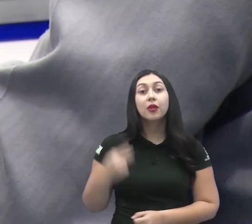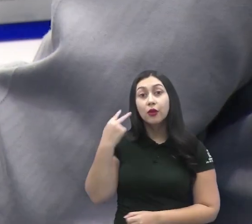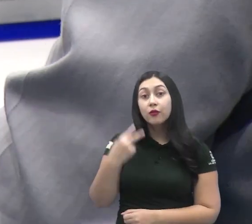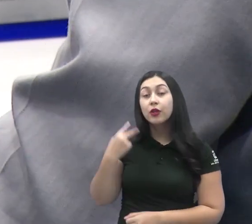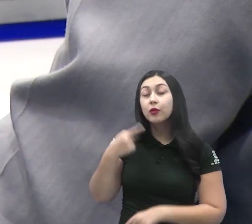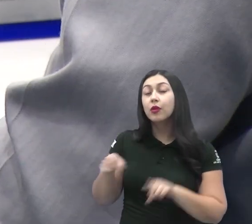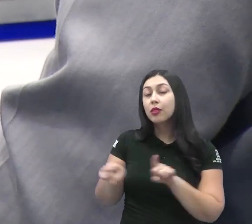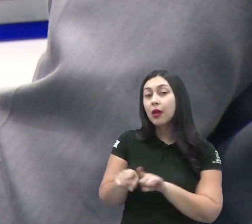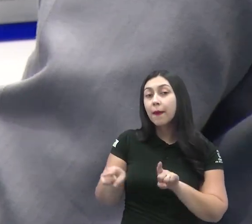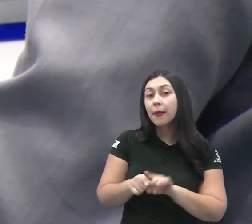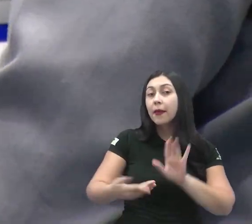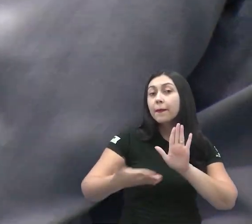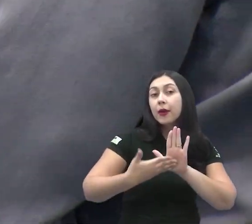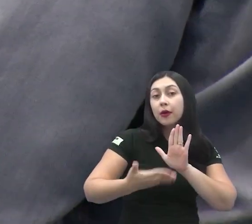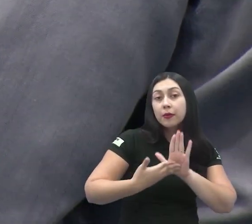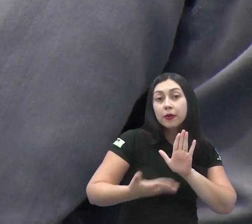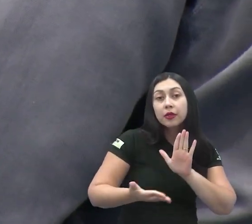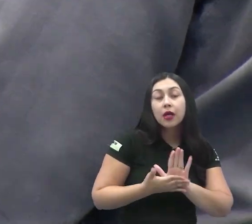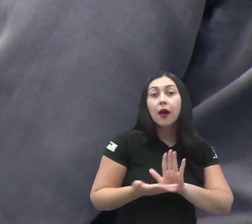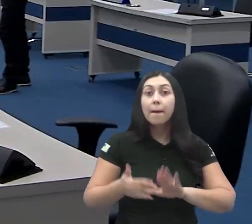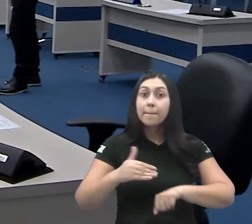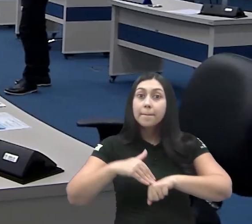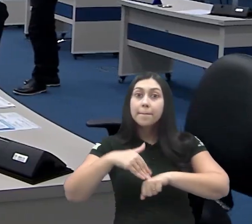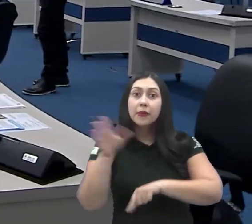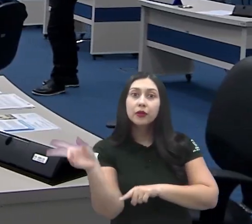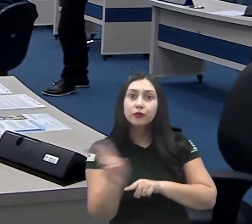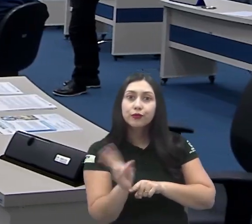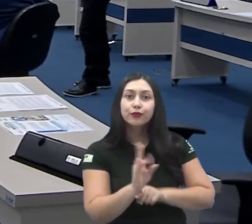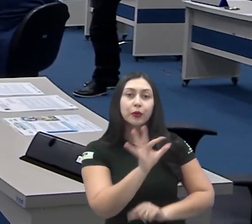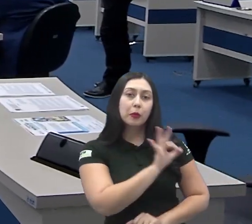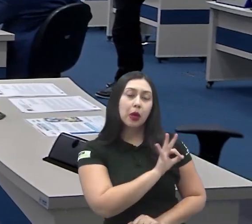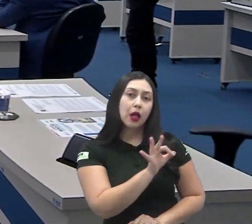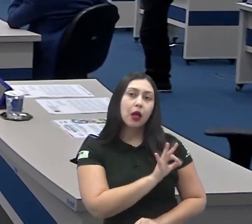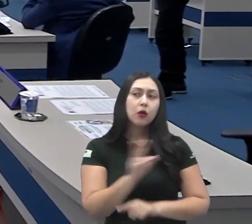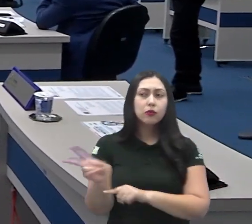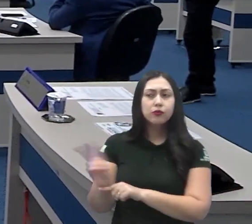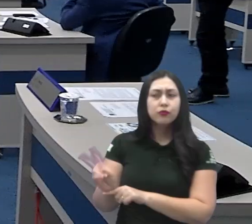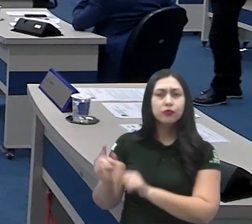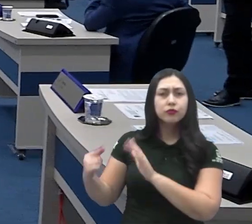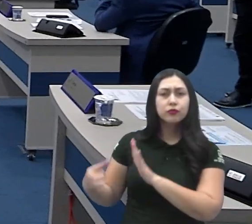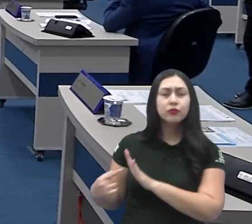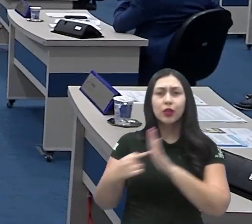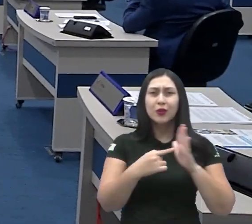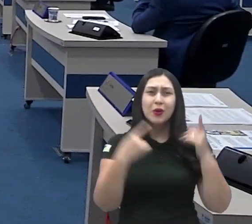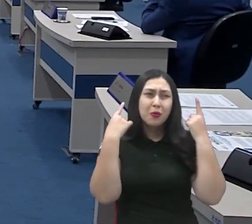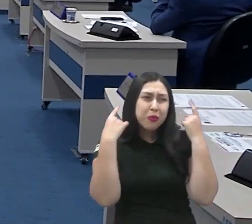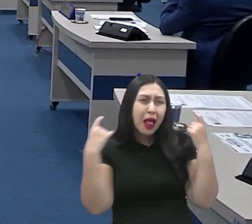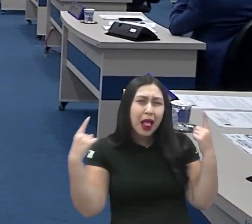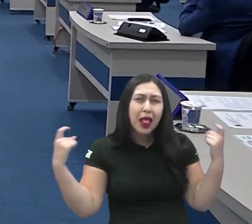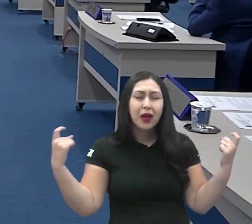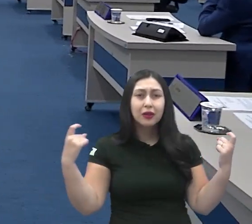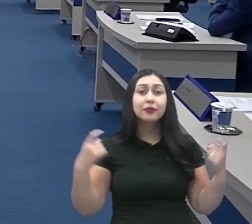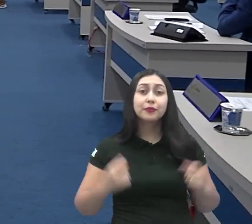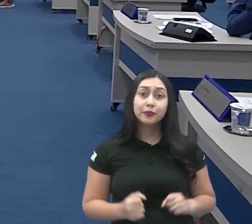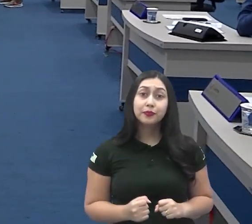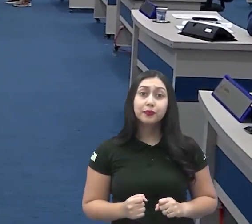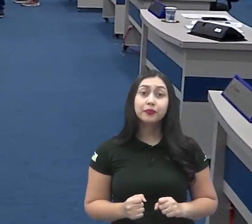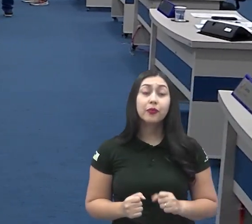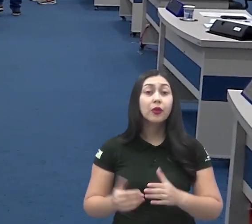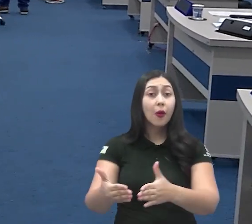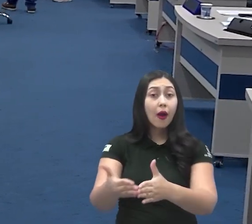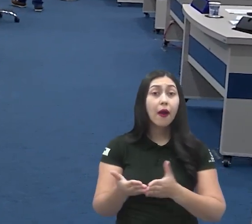em áreas próximas às UBSs da cidade. Os parlamentares também sugeriram a intensificação de rondas policiais